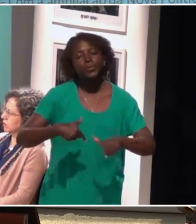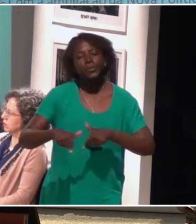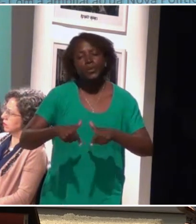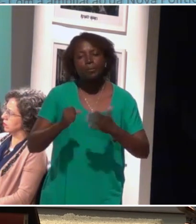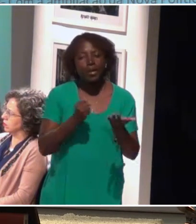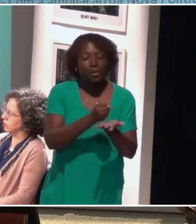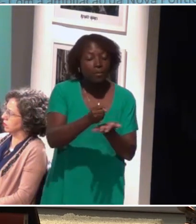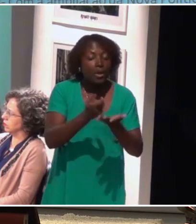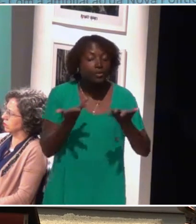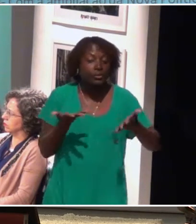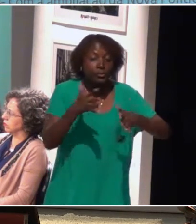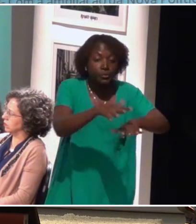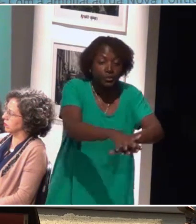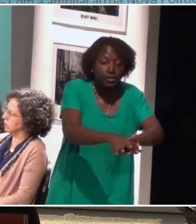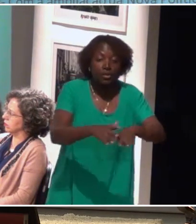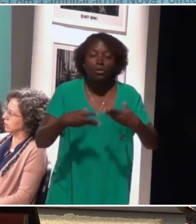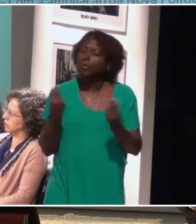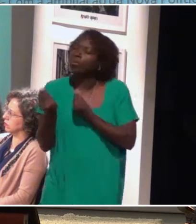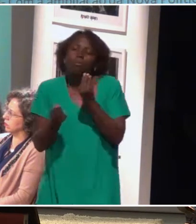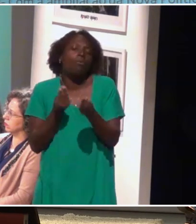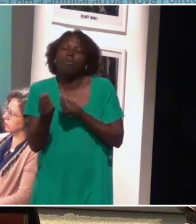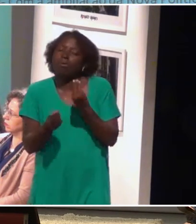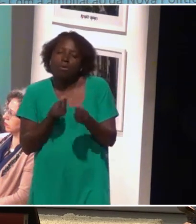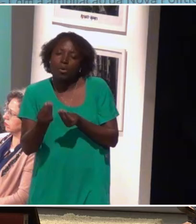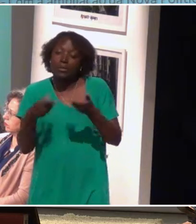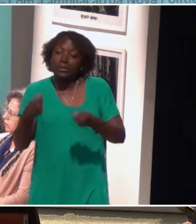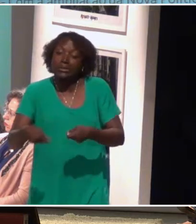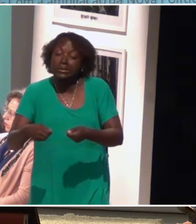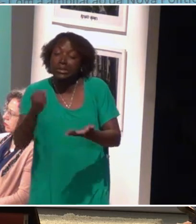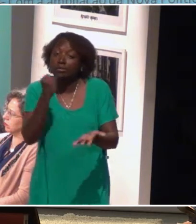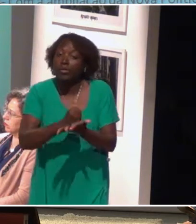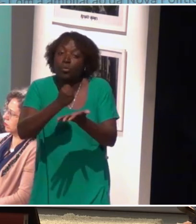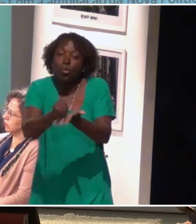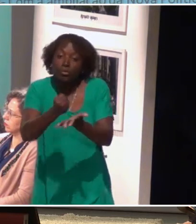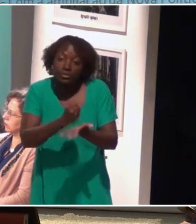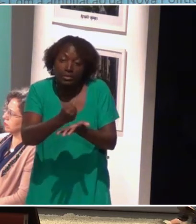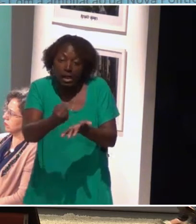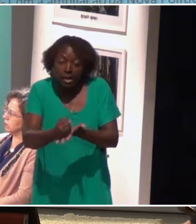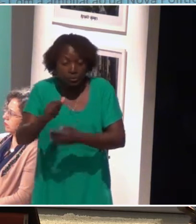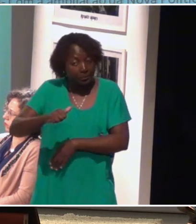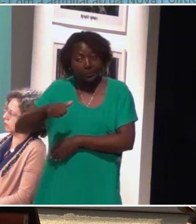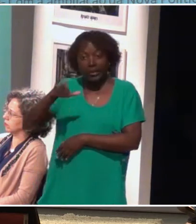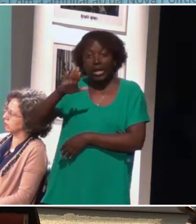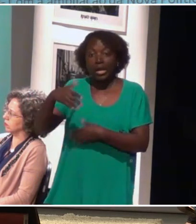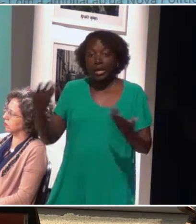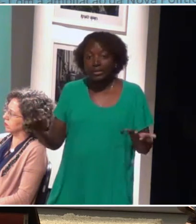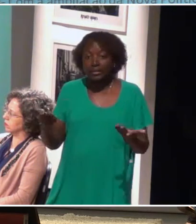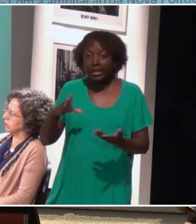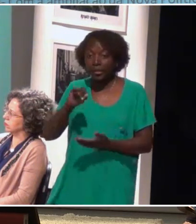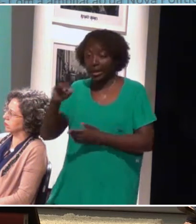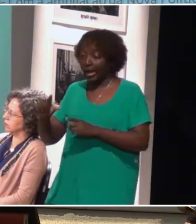em cima da inclusão. E aí o que aconteceu? A gente tinha que contratar mais para a rede e aí aconteceu o A redução no CAIS.